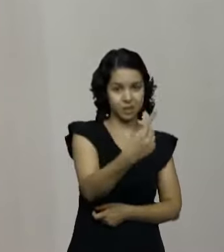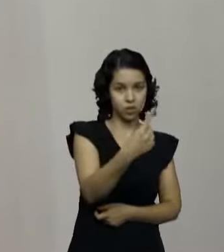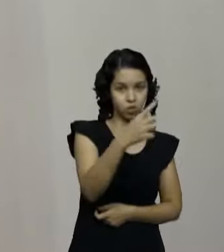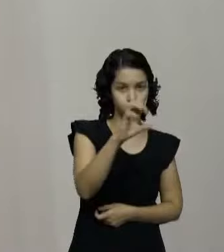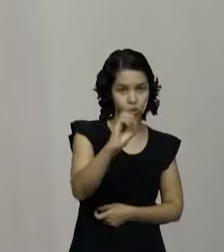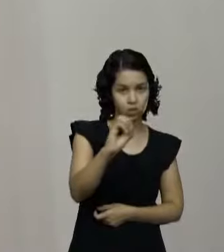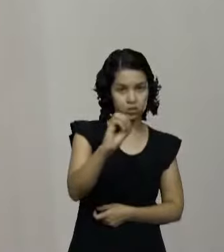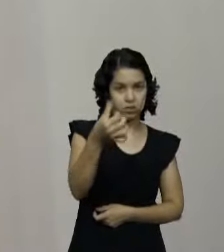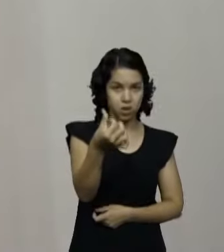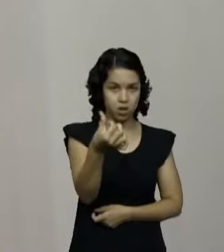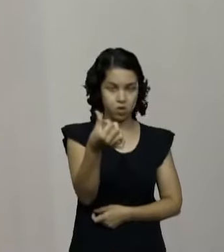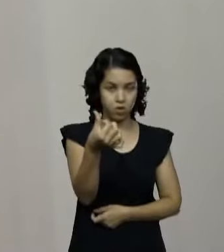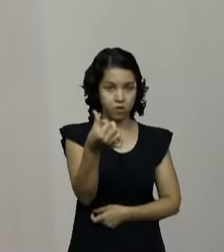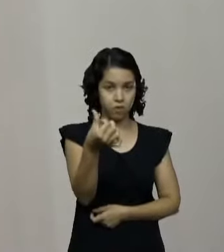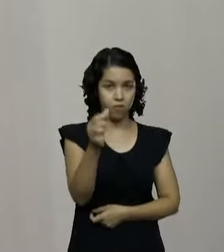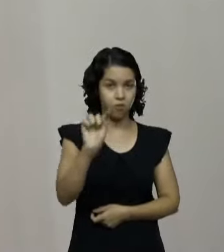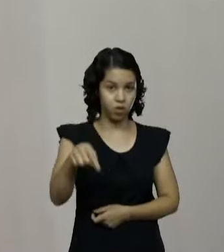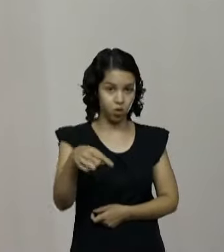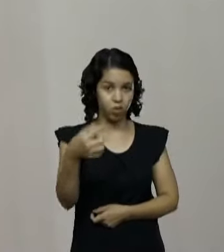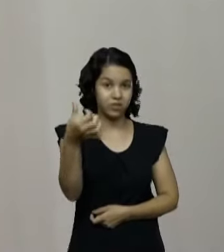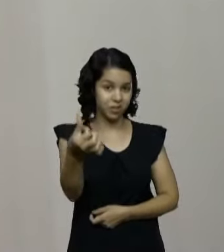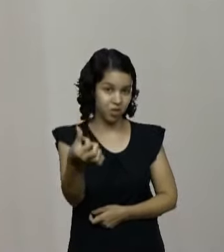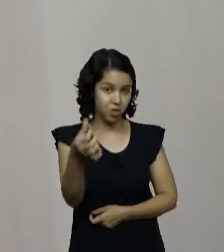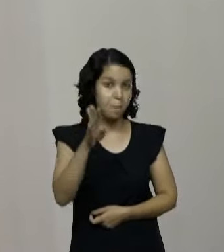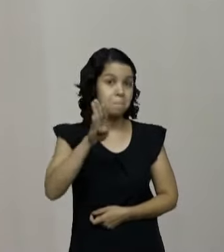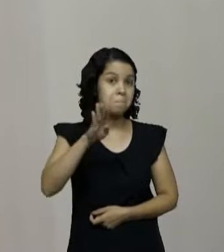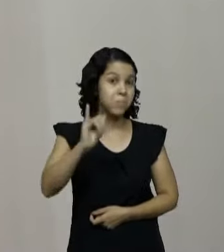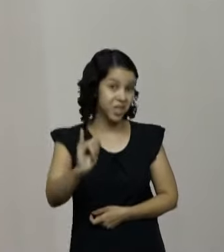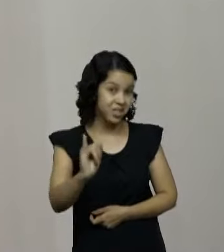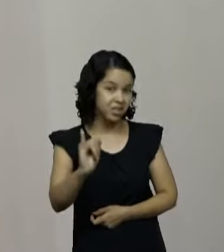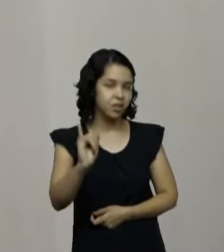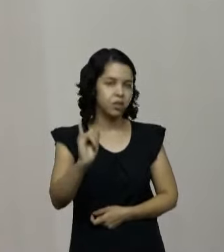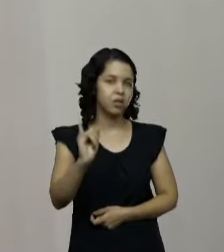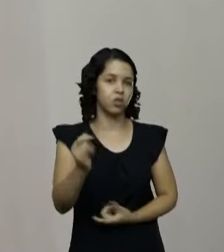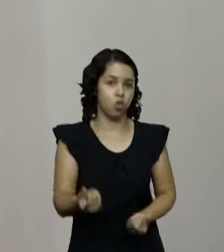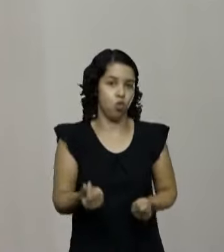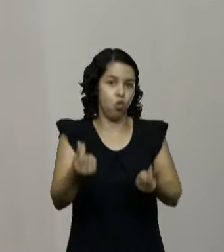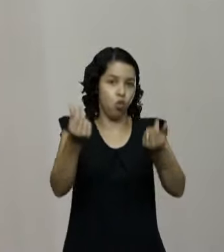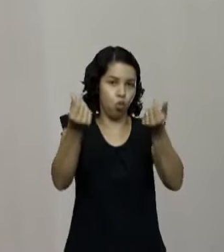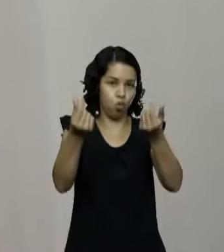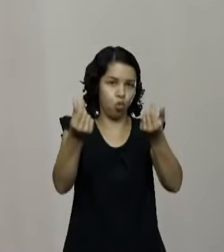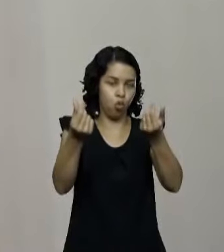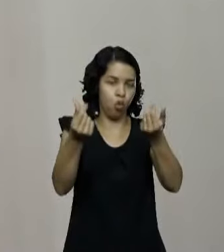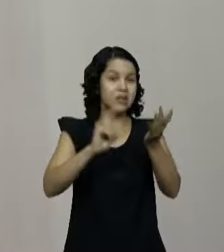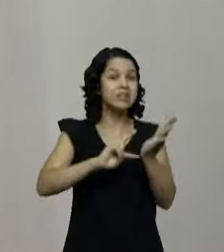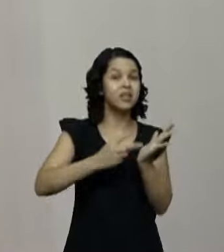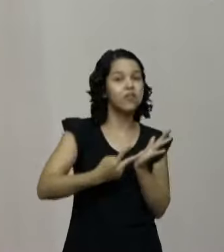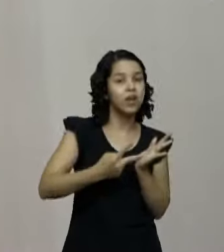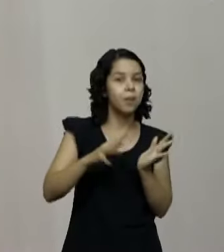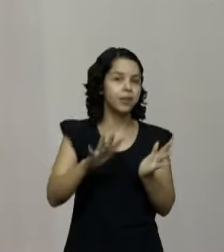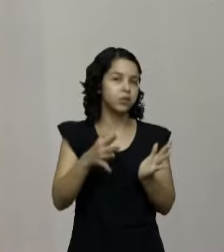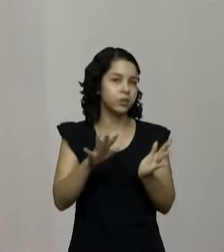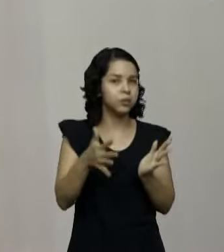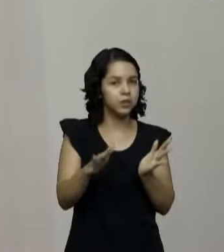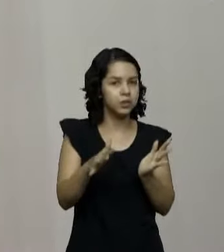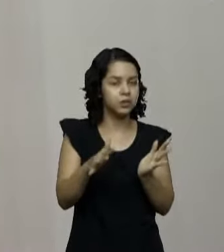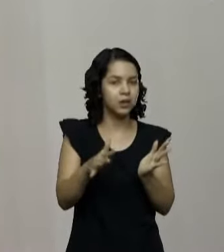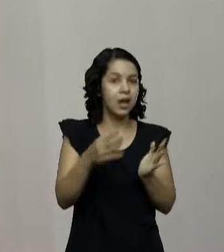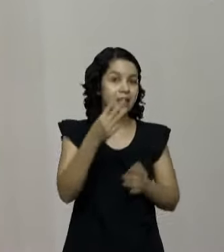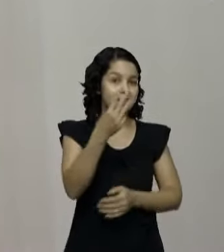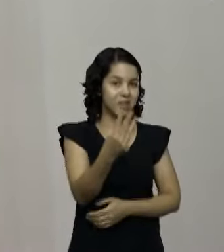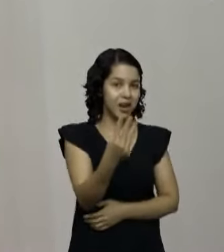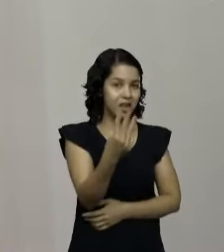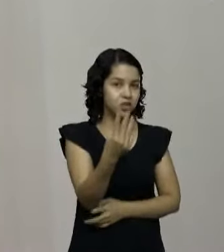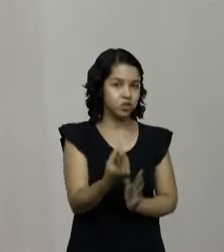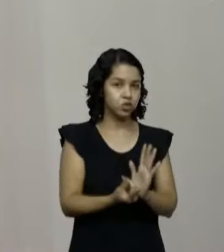bilhões de lucro. Isso significa aproximadamente 3 orçamentos